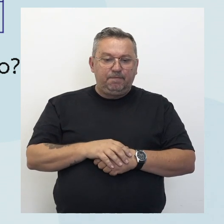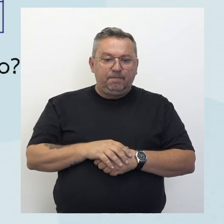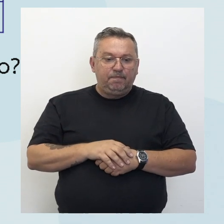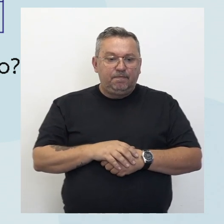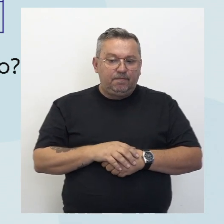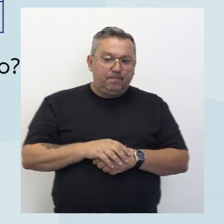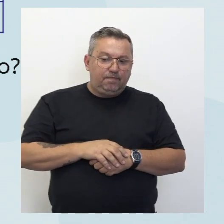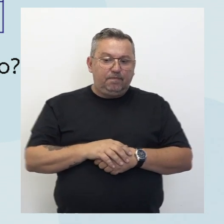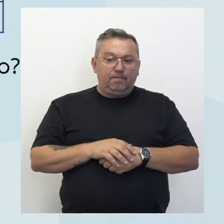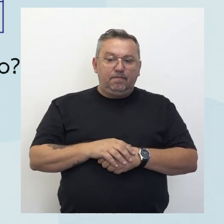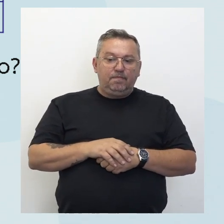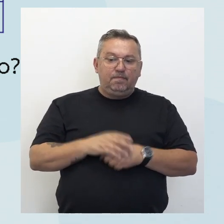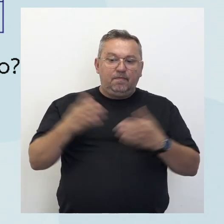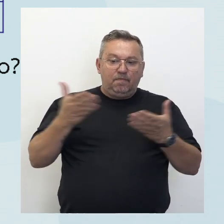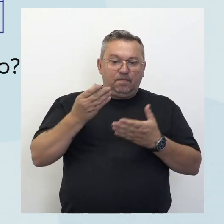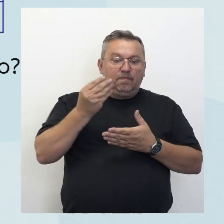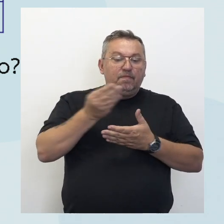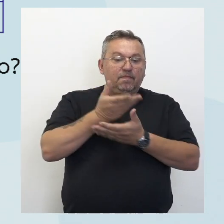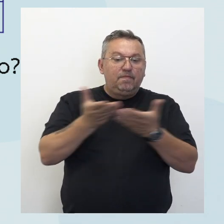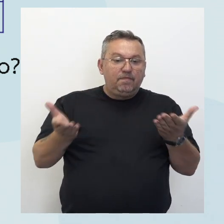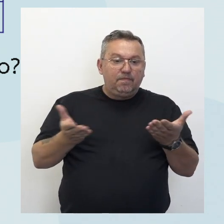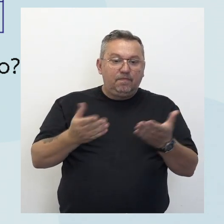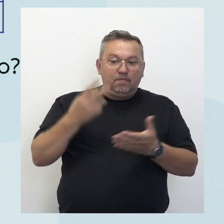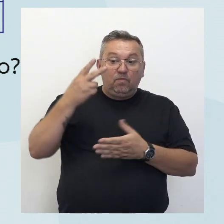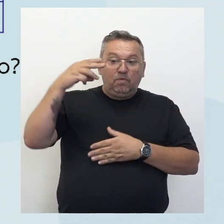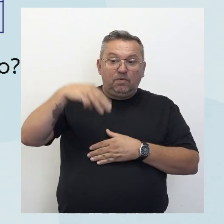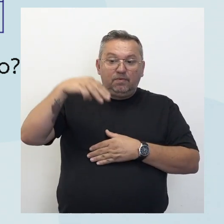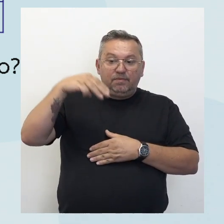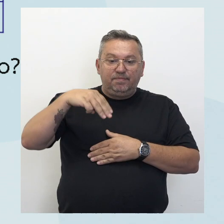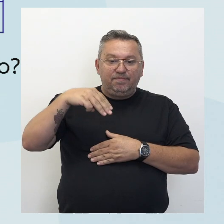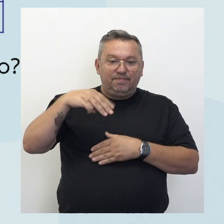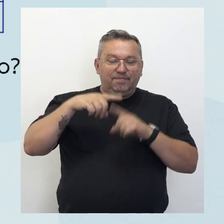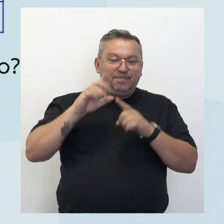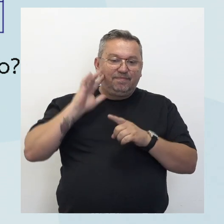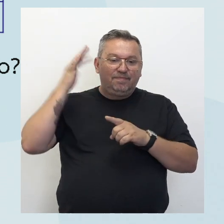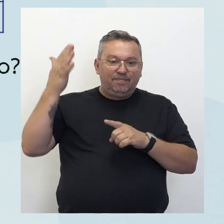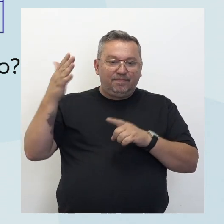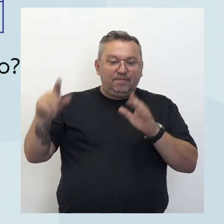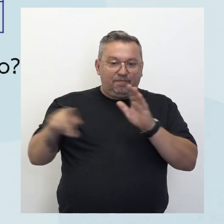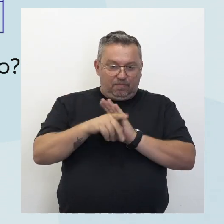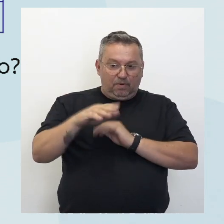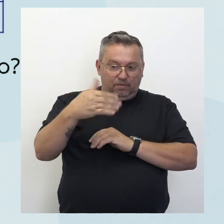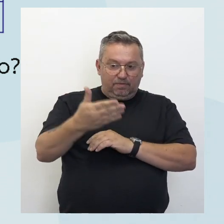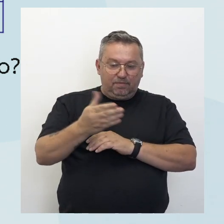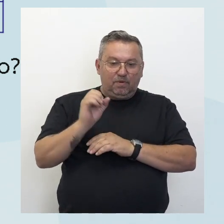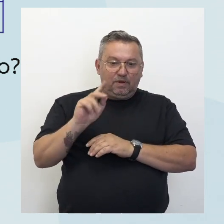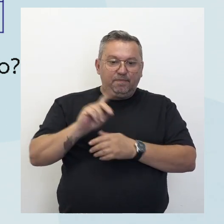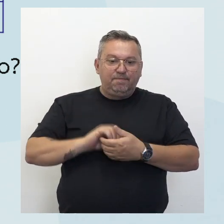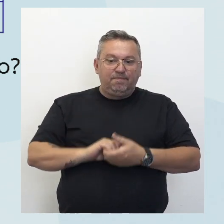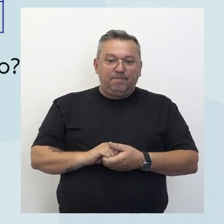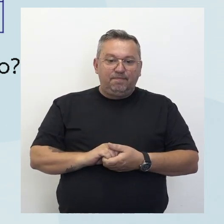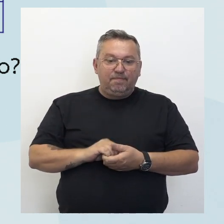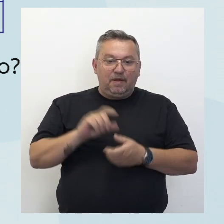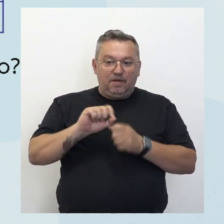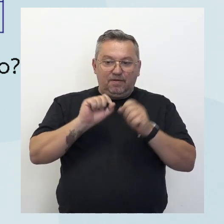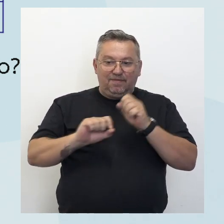Aí, agora eu vou dar para vocês 2 minutinhos para vocês resolverem a questão próxima. Vamos lá? Ele